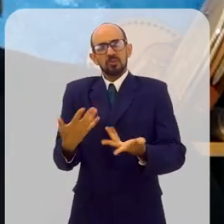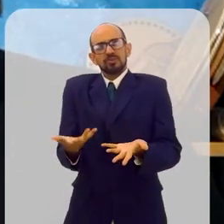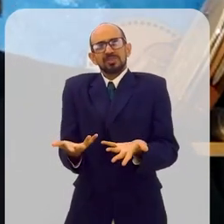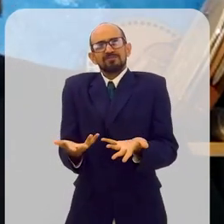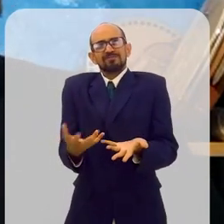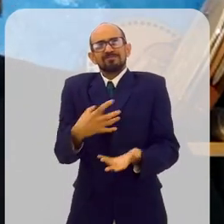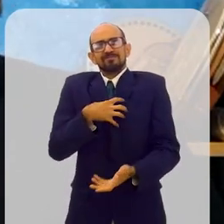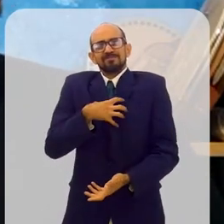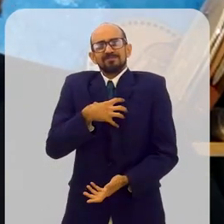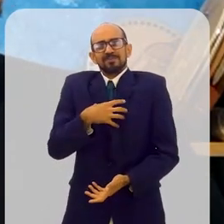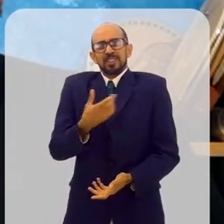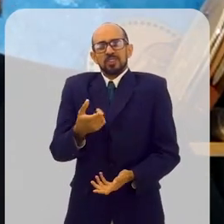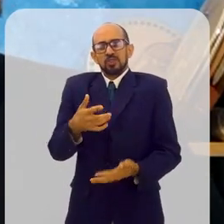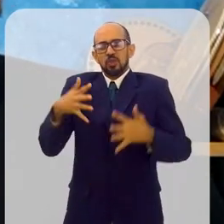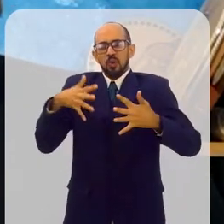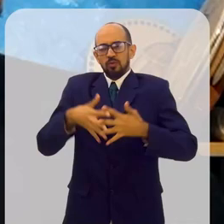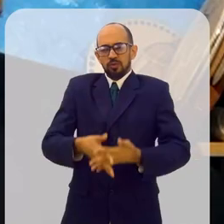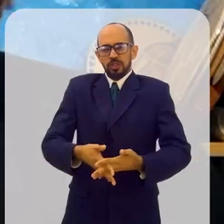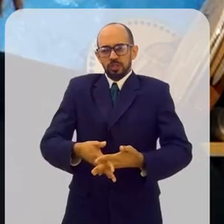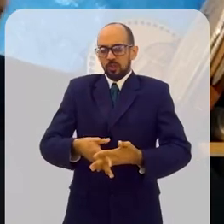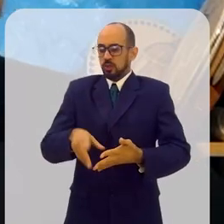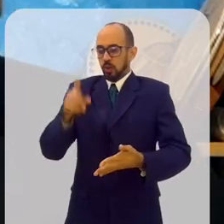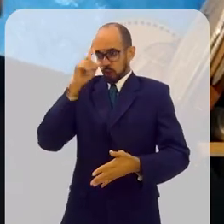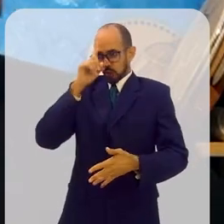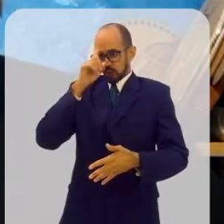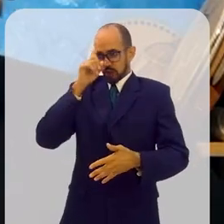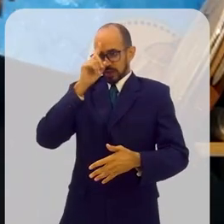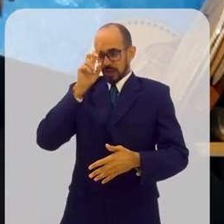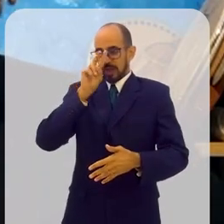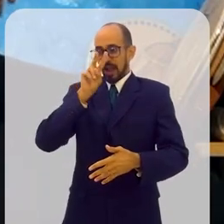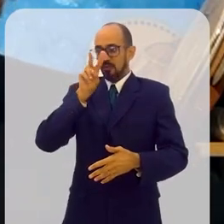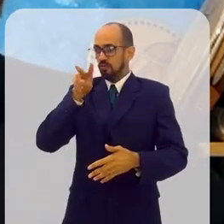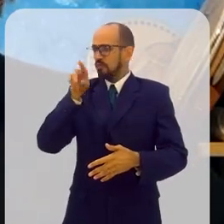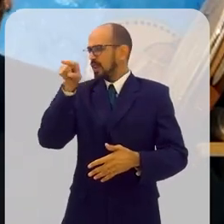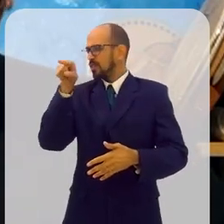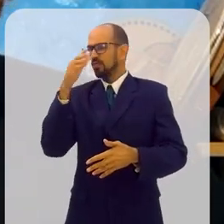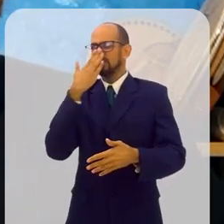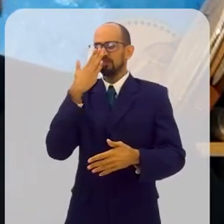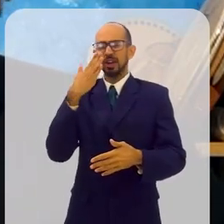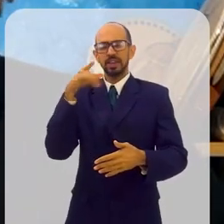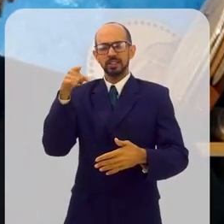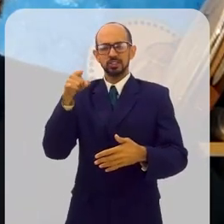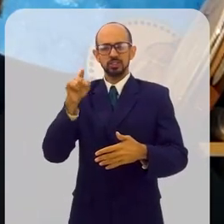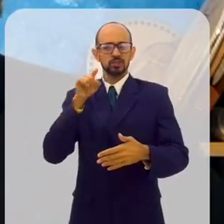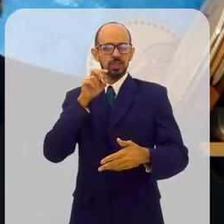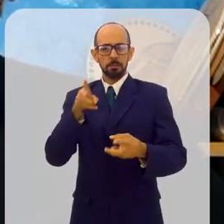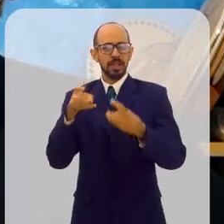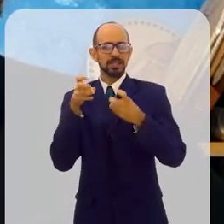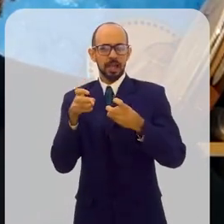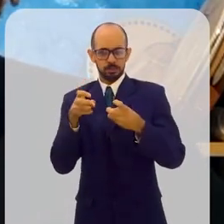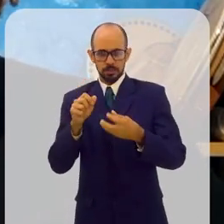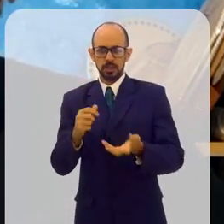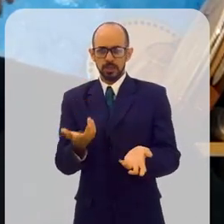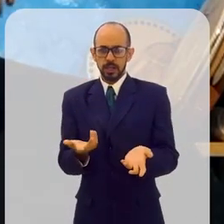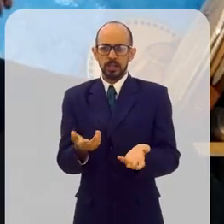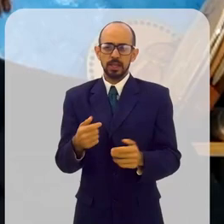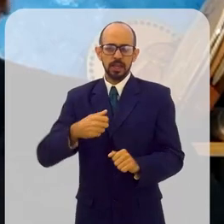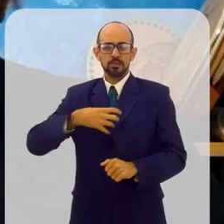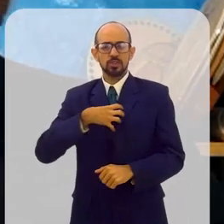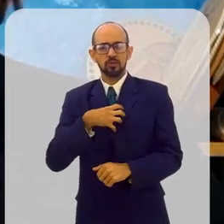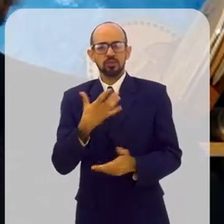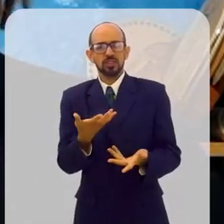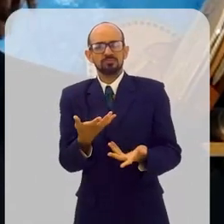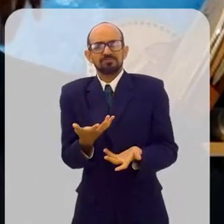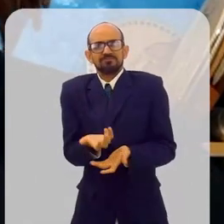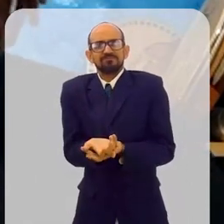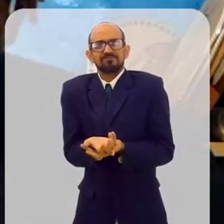aí você se vê, né, num conflito em que você todo dia se passa ali em frente. Todo dia você se confronta com aquilo